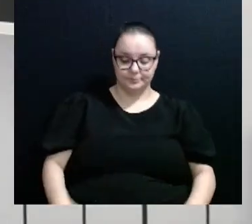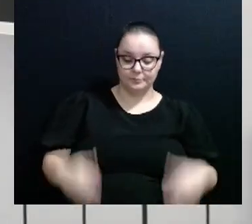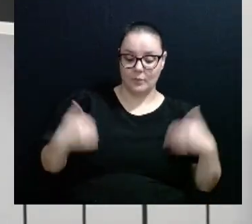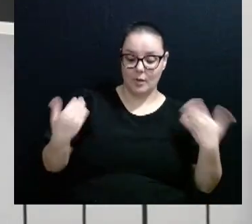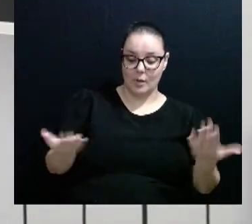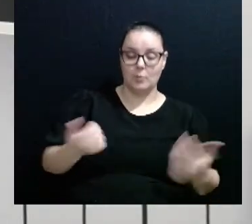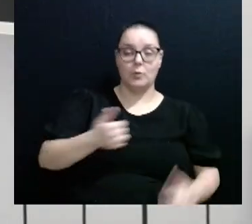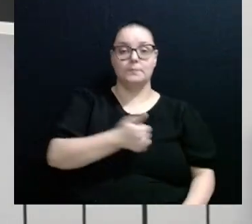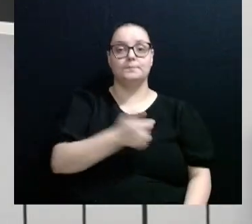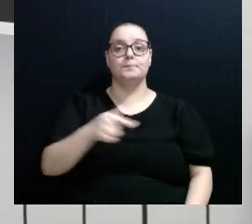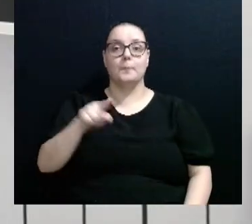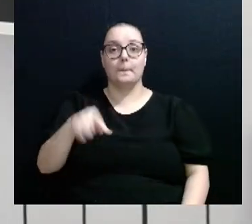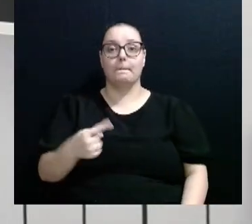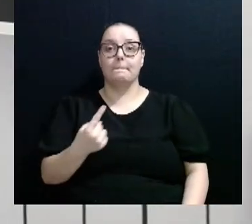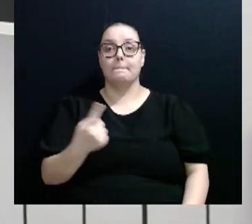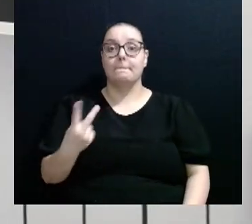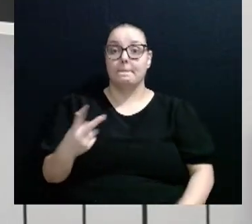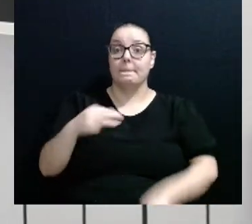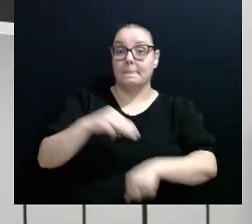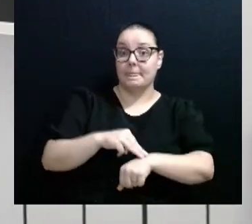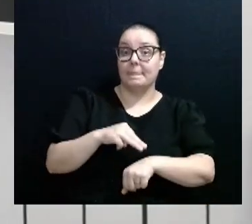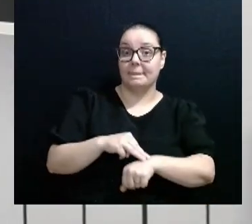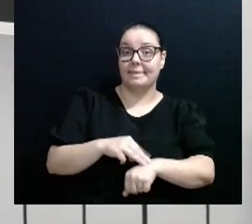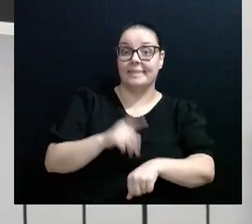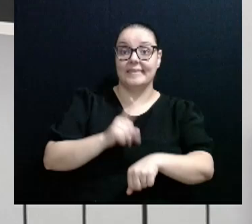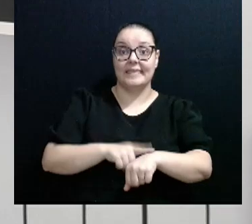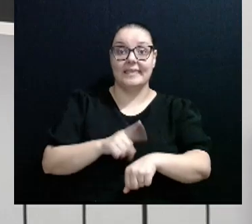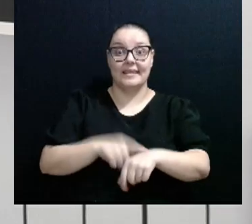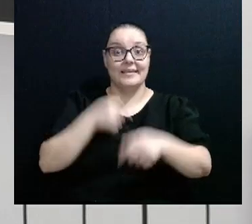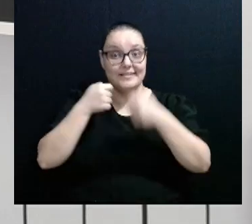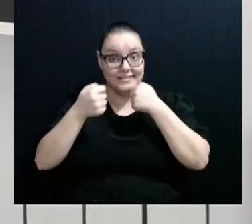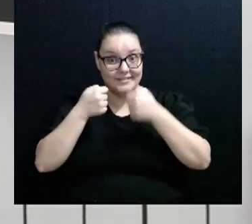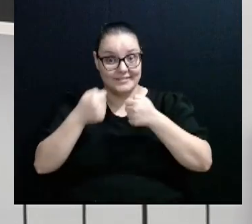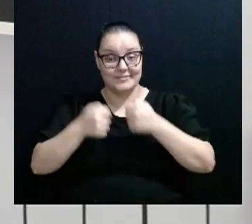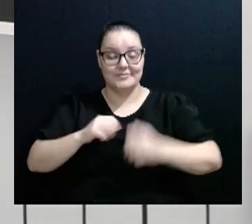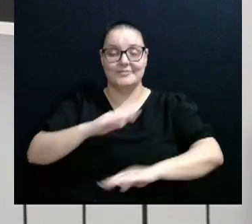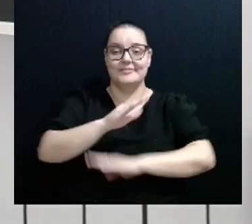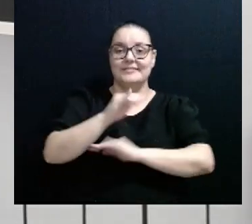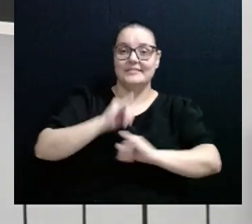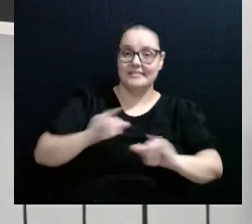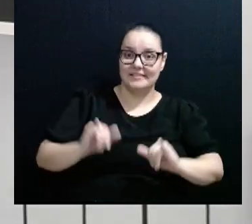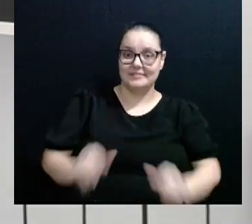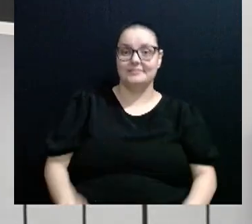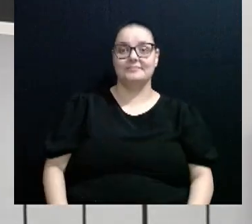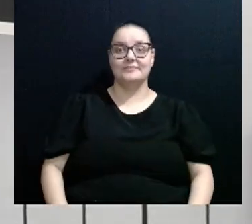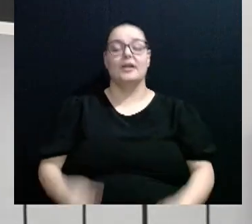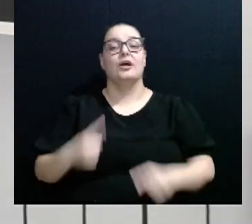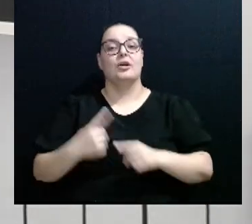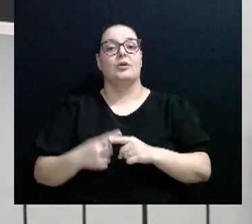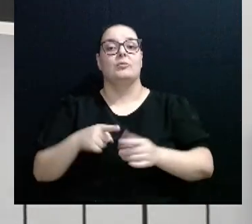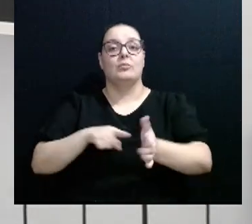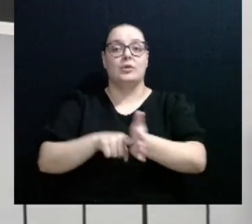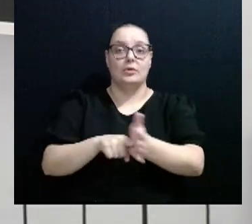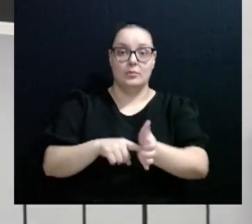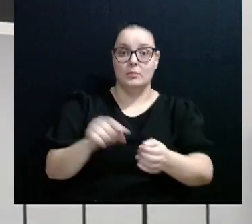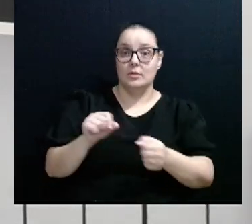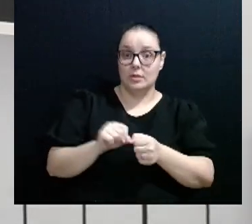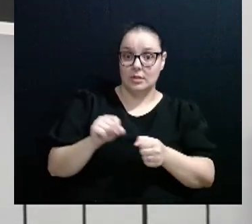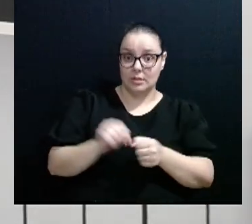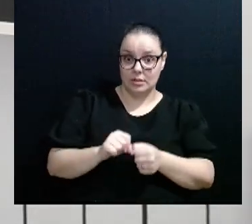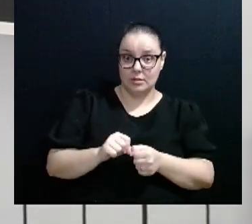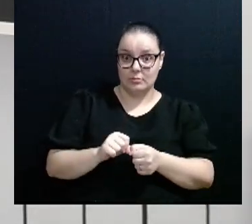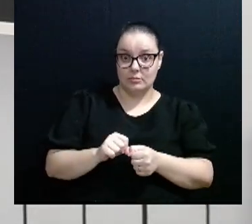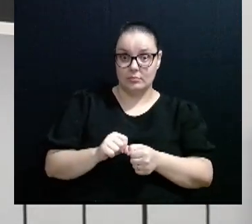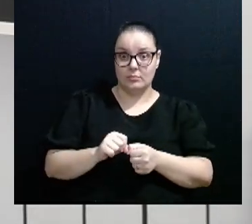mais 12 minutos, hora de entrevista no Jornal Câmara Notícia, porque uma pesquisa realizada por uma consultoria